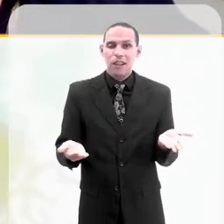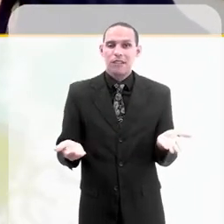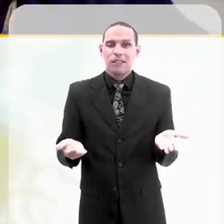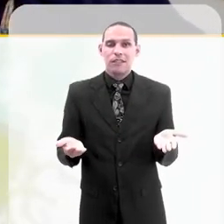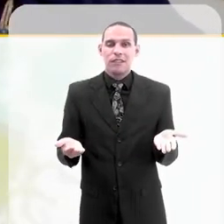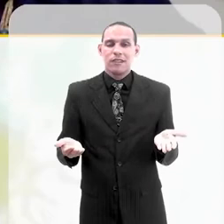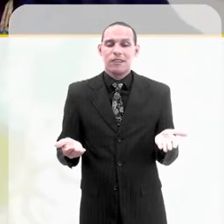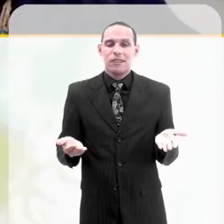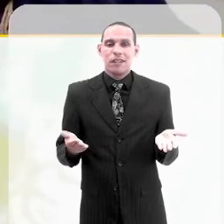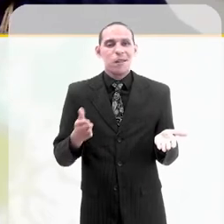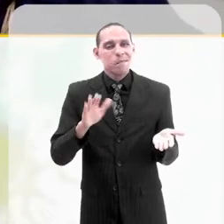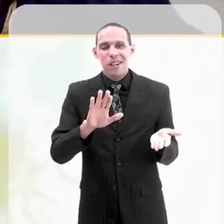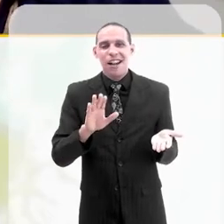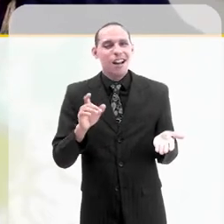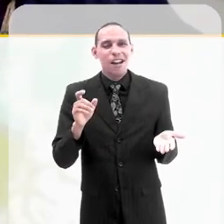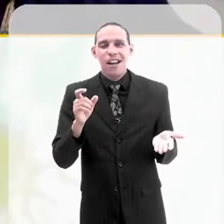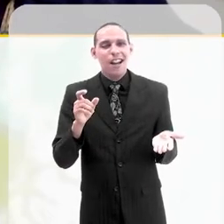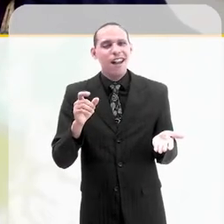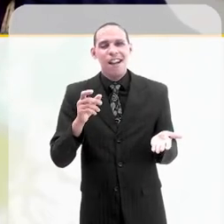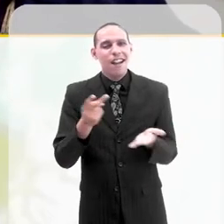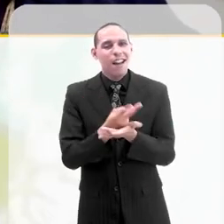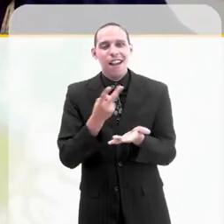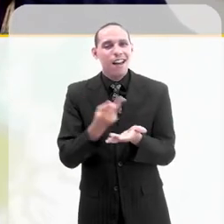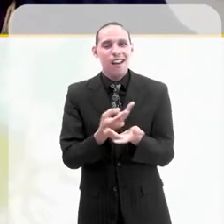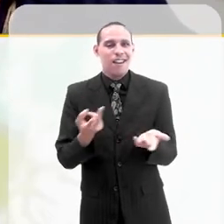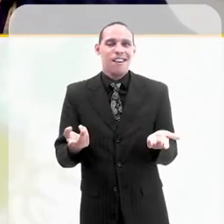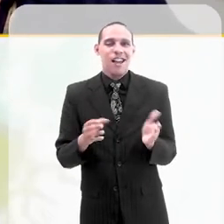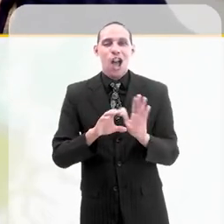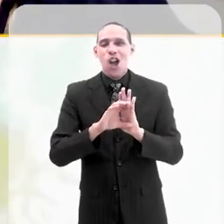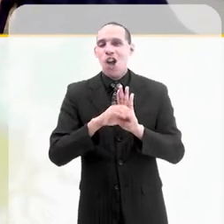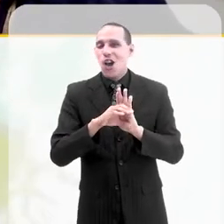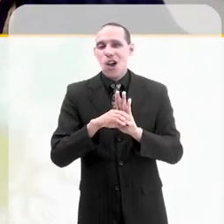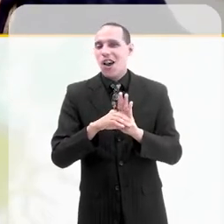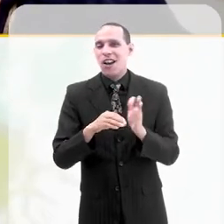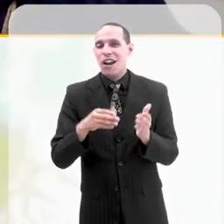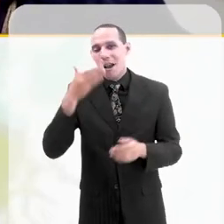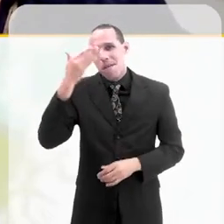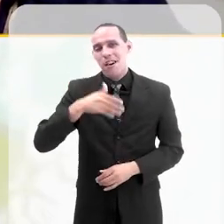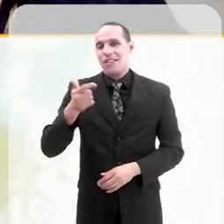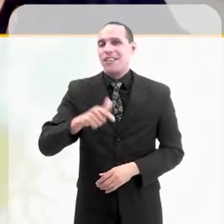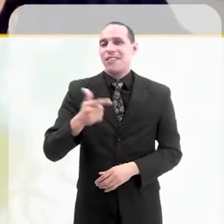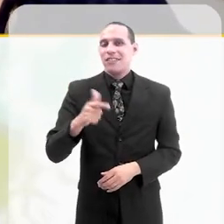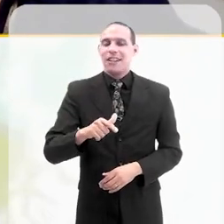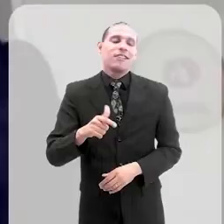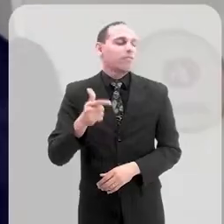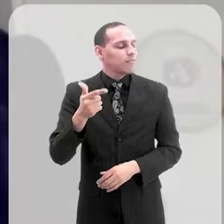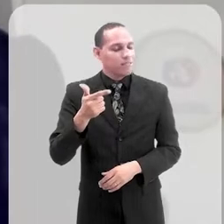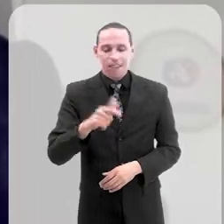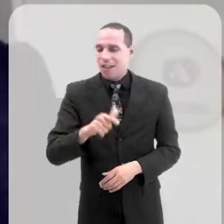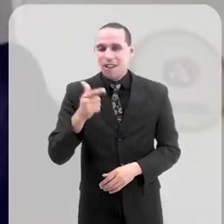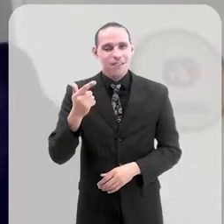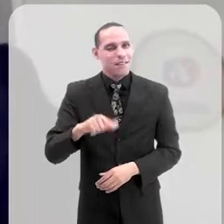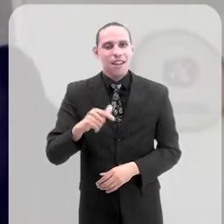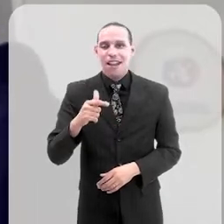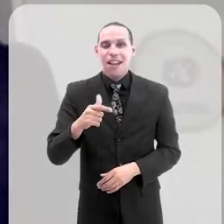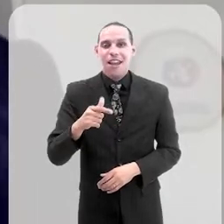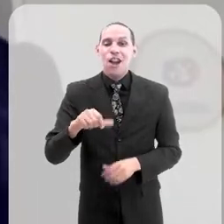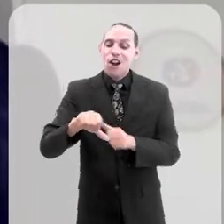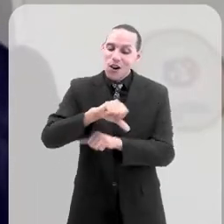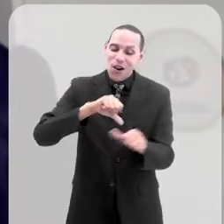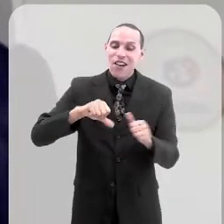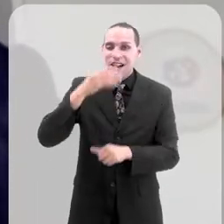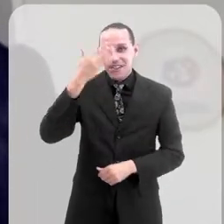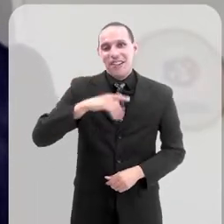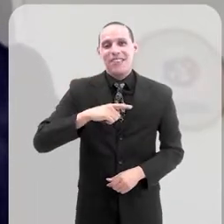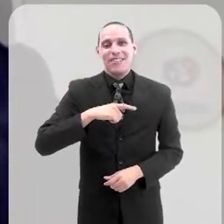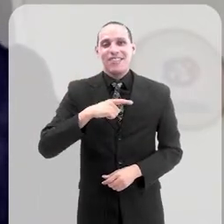isso, sabe, está errado esse conceito, né? Não E a está gente tem. comprovado. Não, não, está comprovado ao Ótimo. contrário.